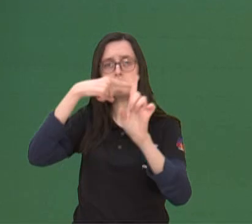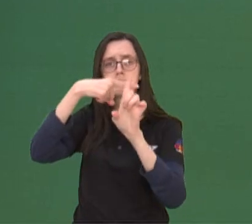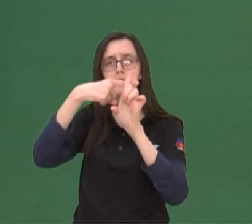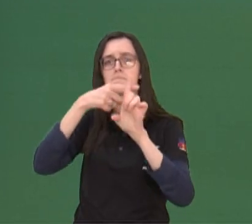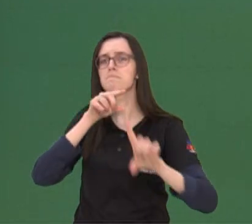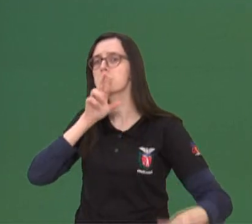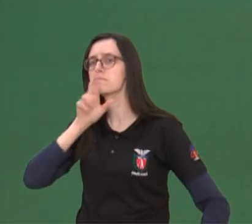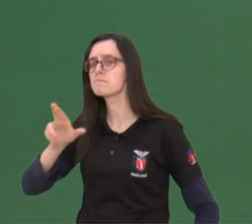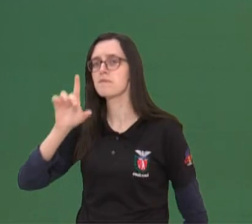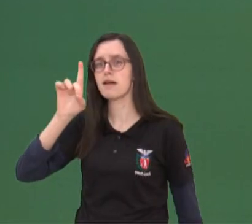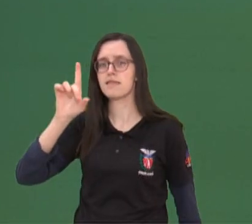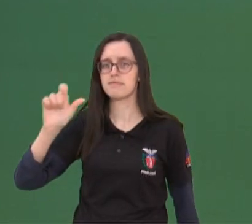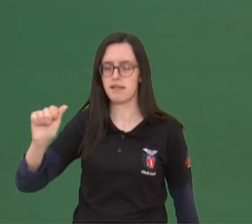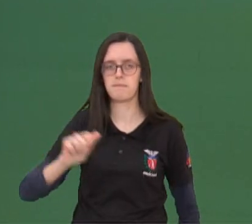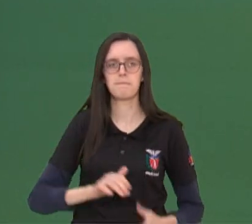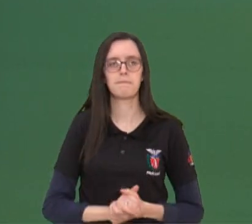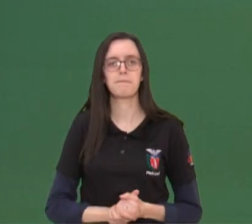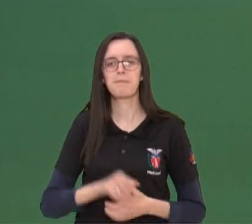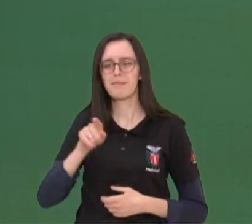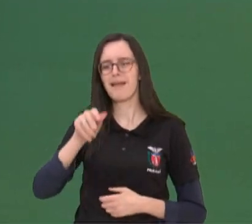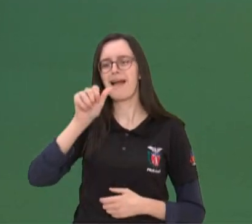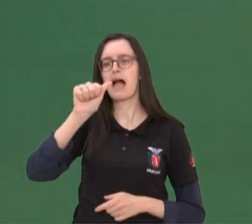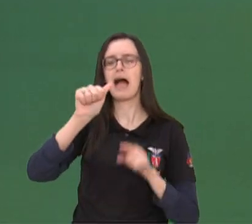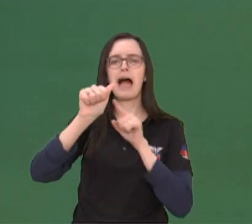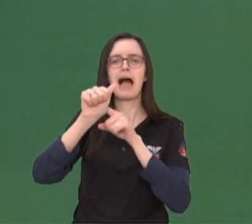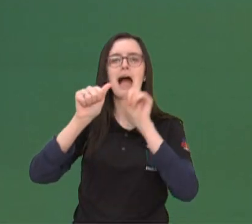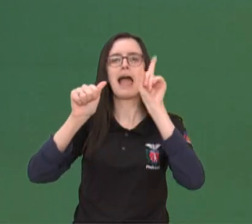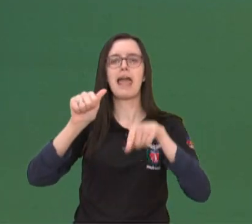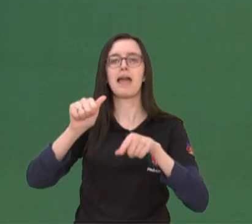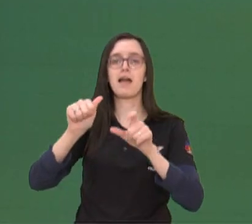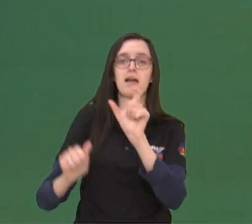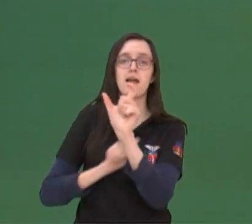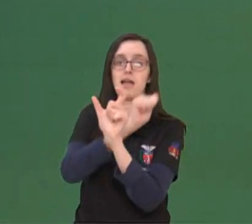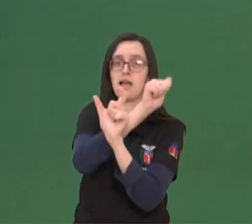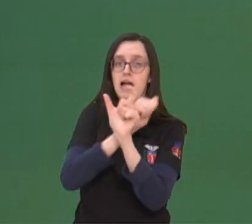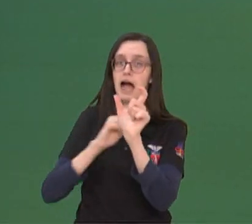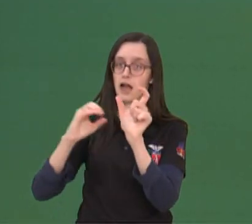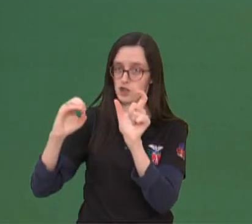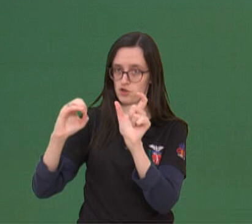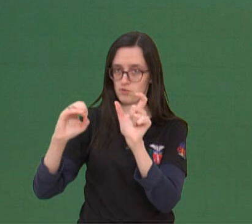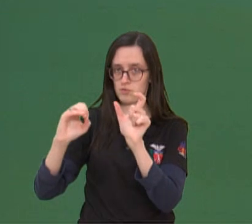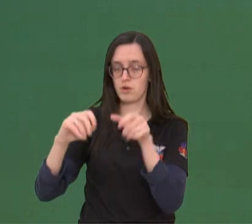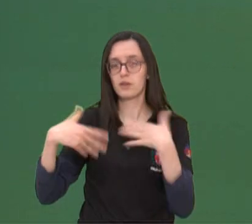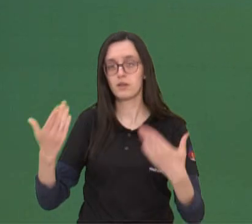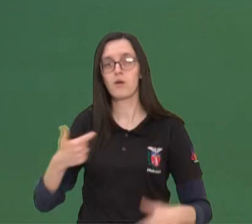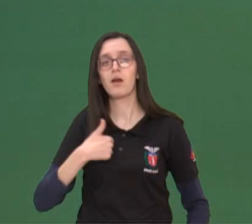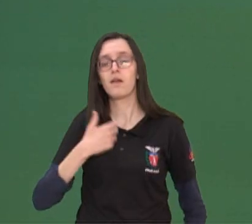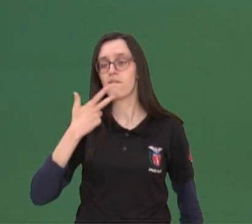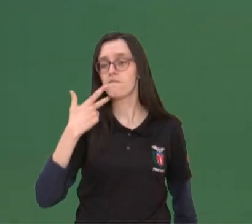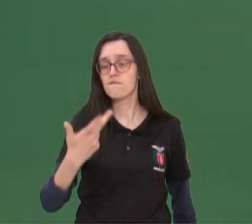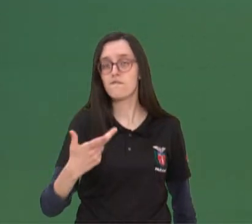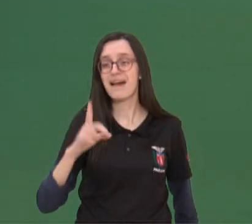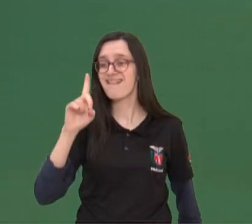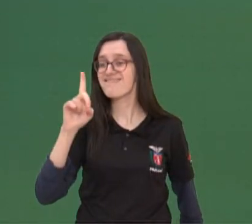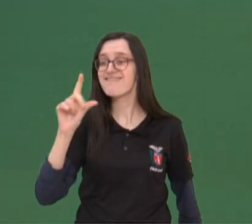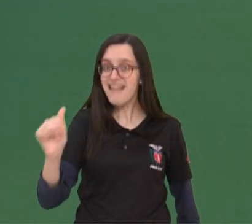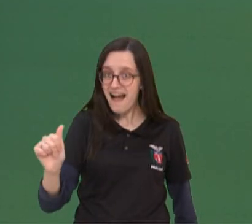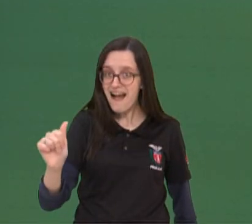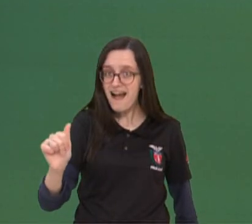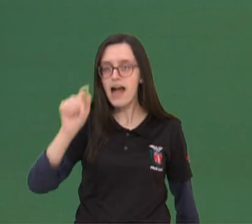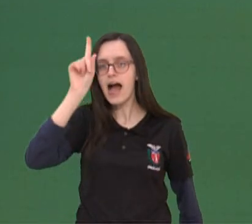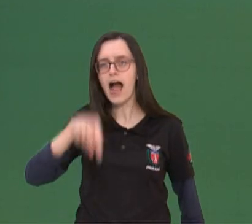em da. Esse a, ele é um artigo. Então, se eu digo da, eu